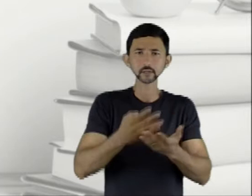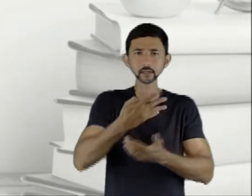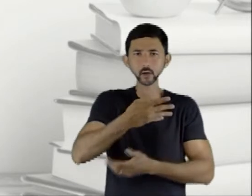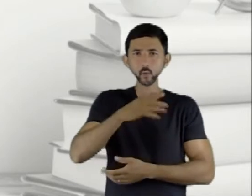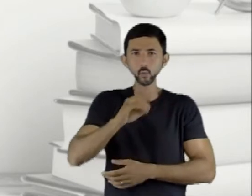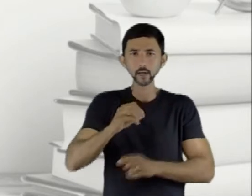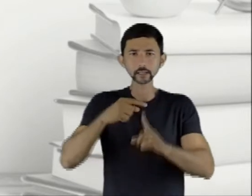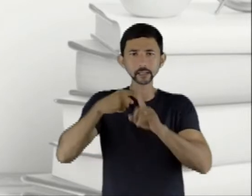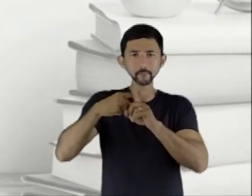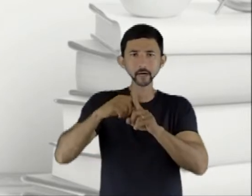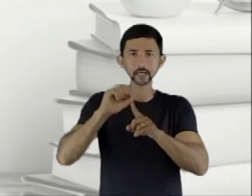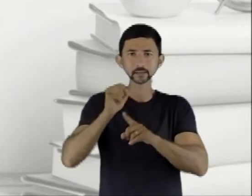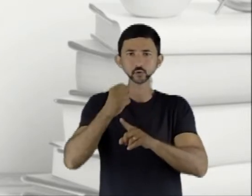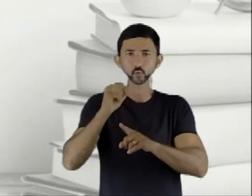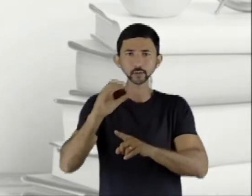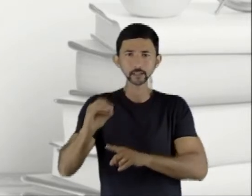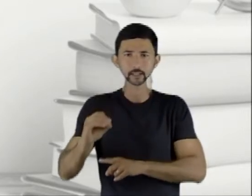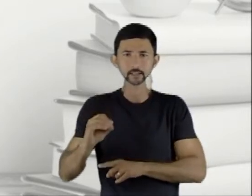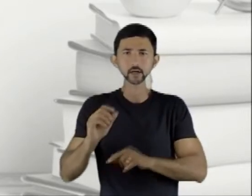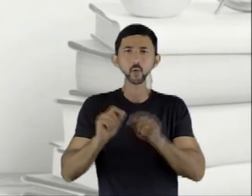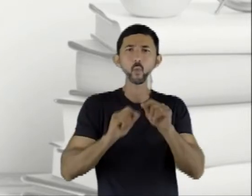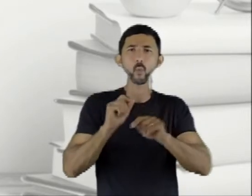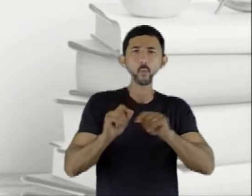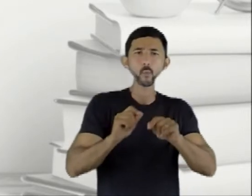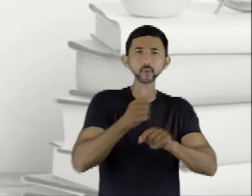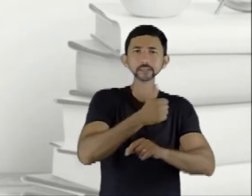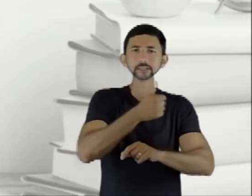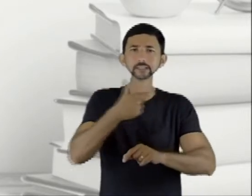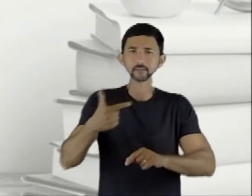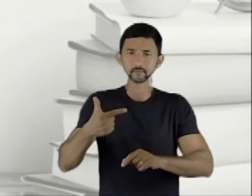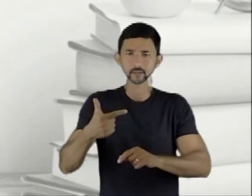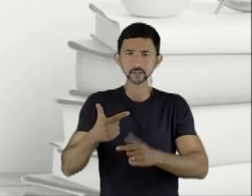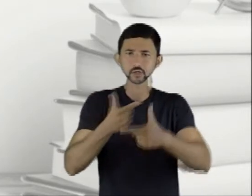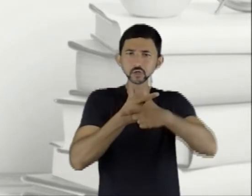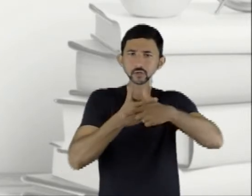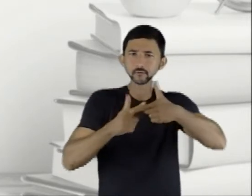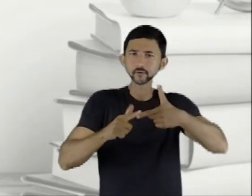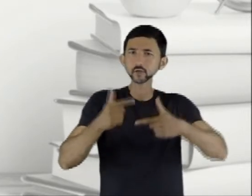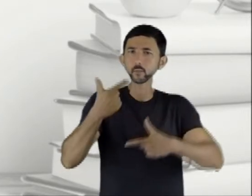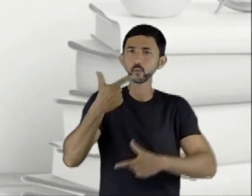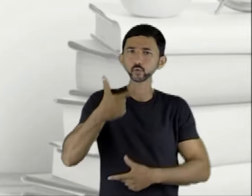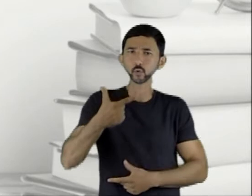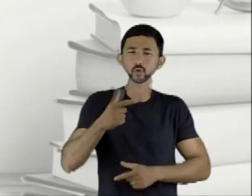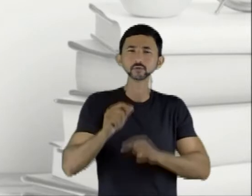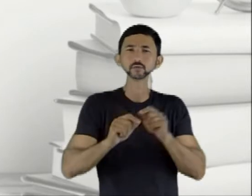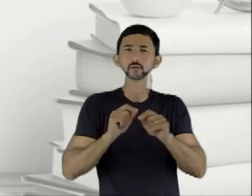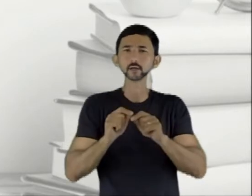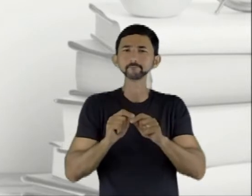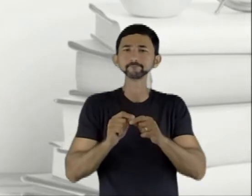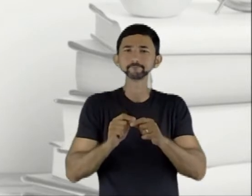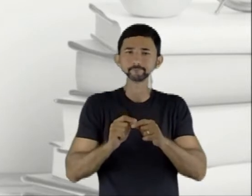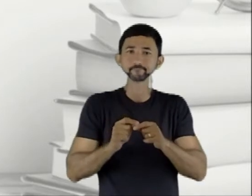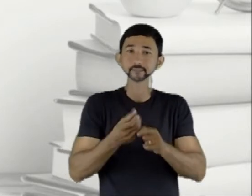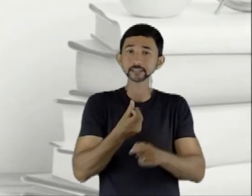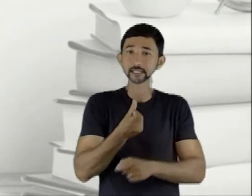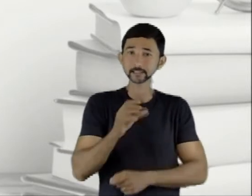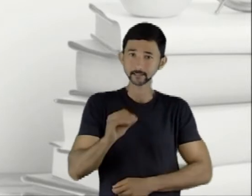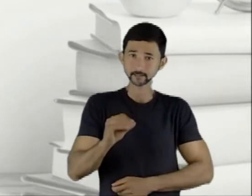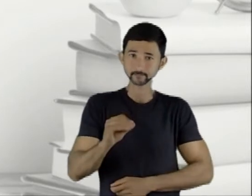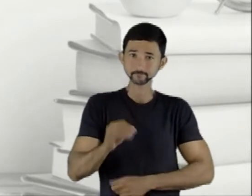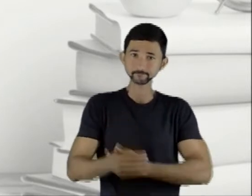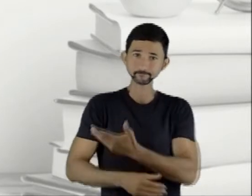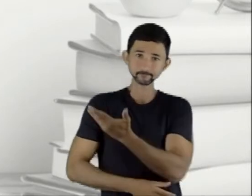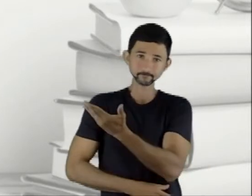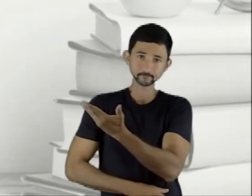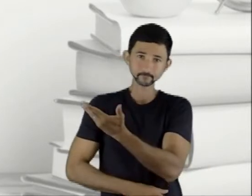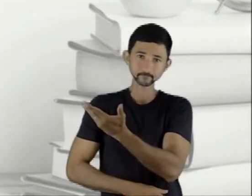80, 120. Como são apenas dois dados, 120 dividido por 2, 60. Então, para essa série